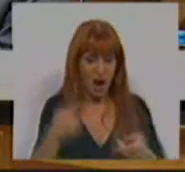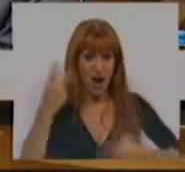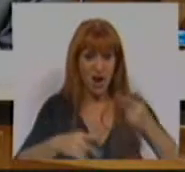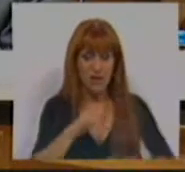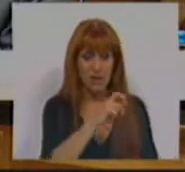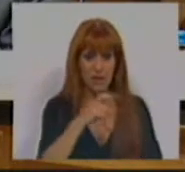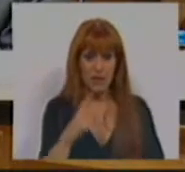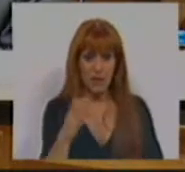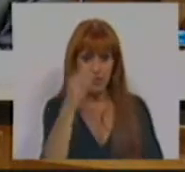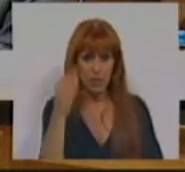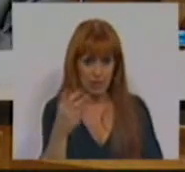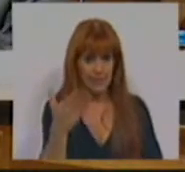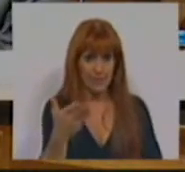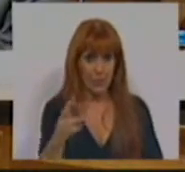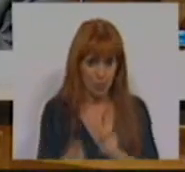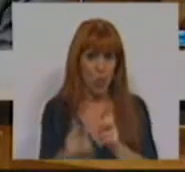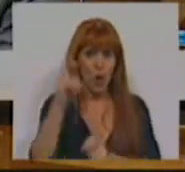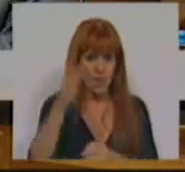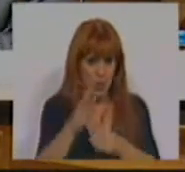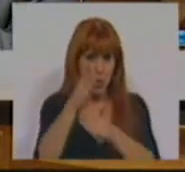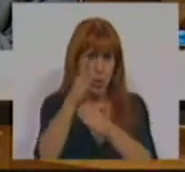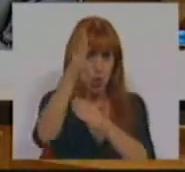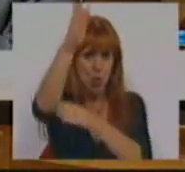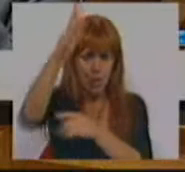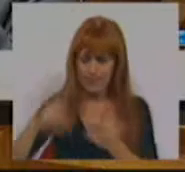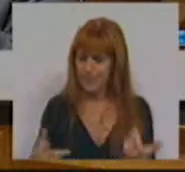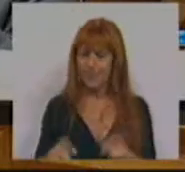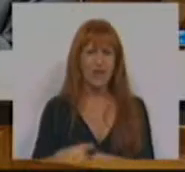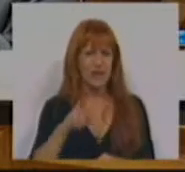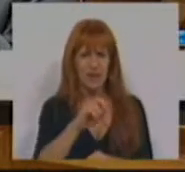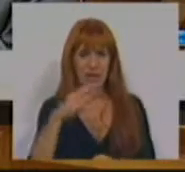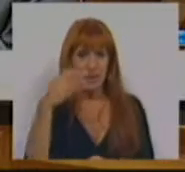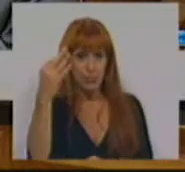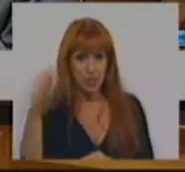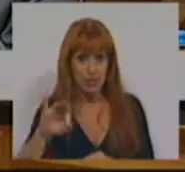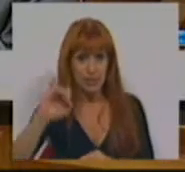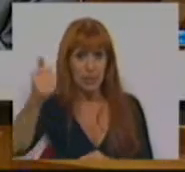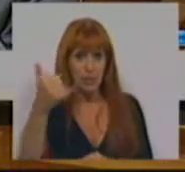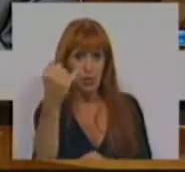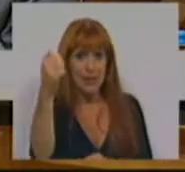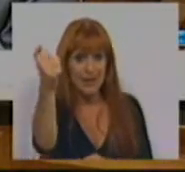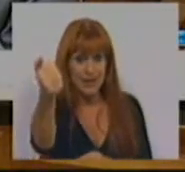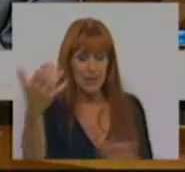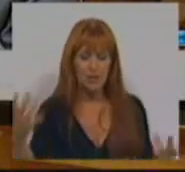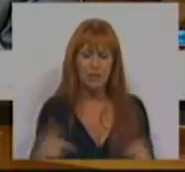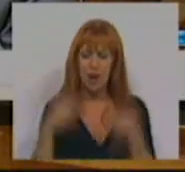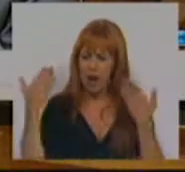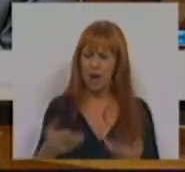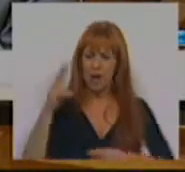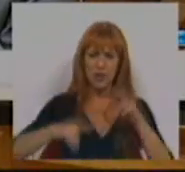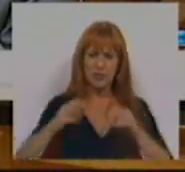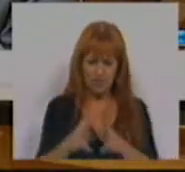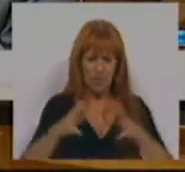para 37%, um aumento contínuo nos últimos anos, será de 37% do PIB em 2015. A carga fiscal